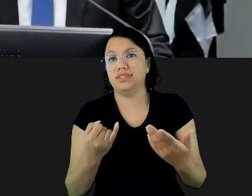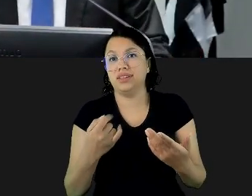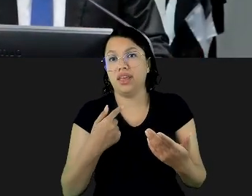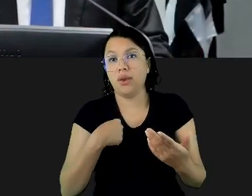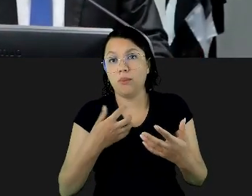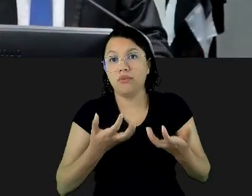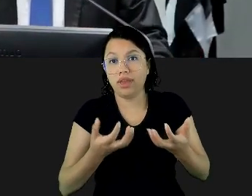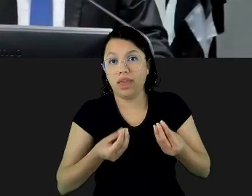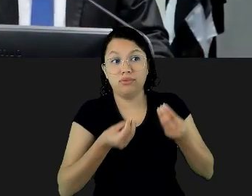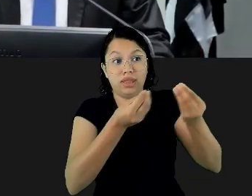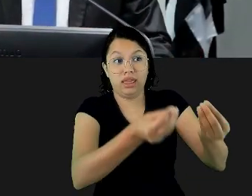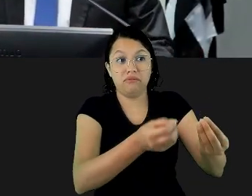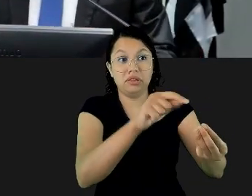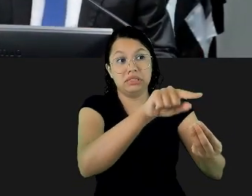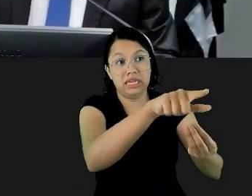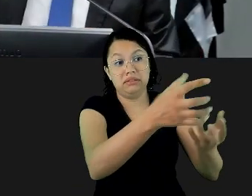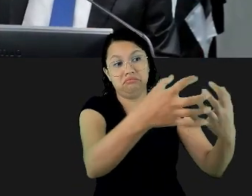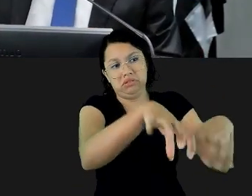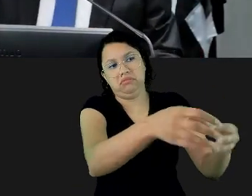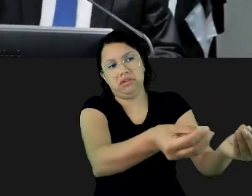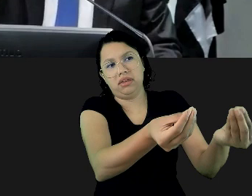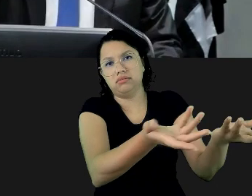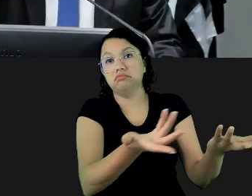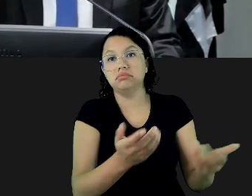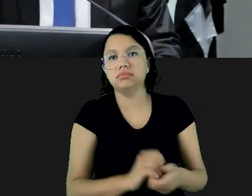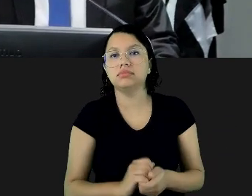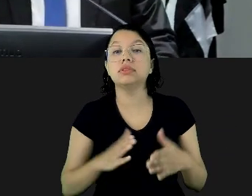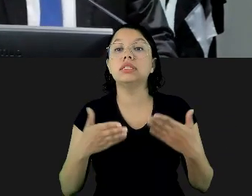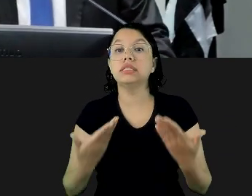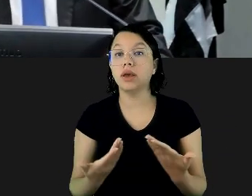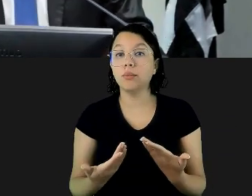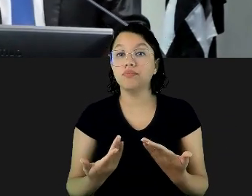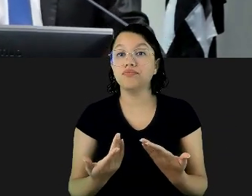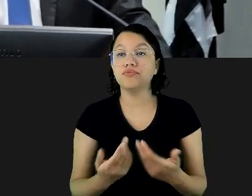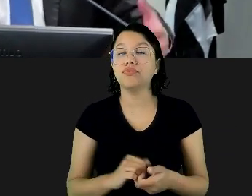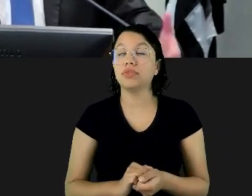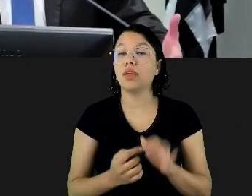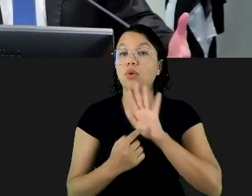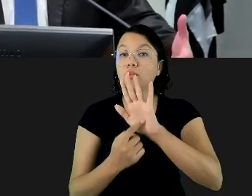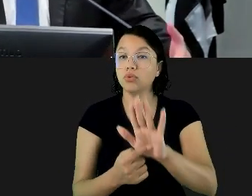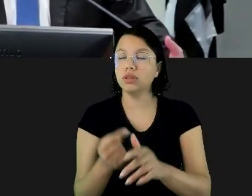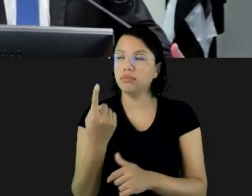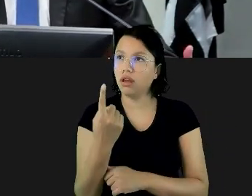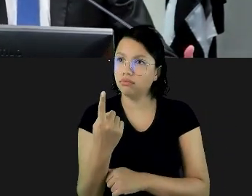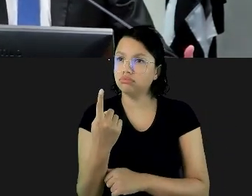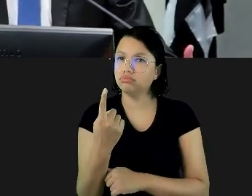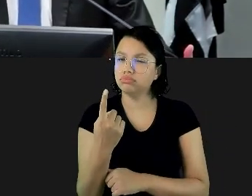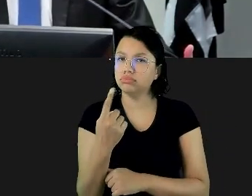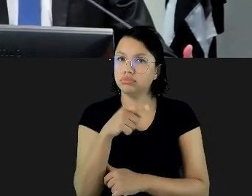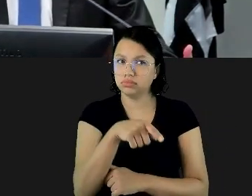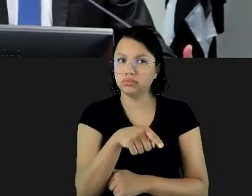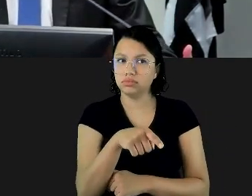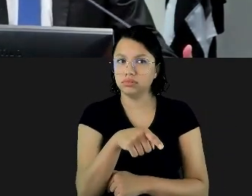receber? Aí eu expus para um embaixador a rota bioceânica.